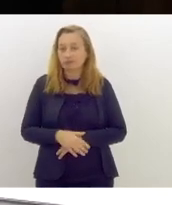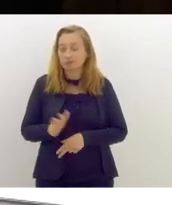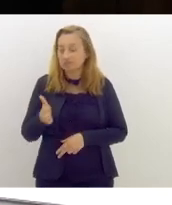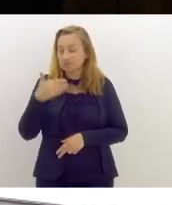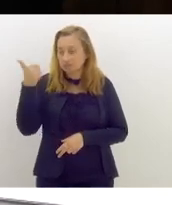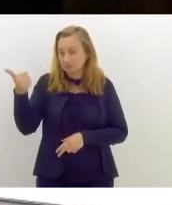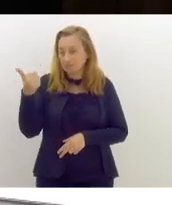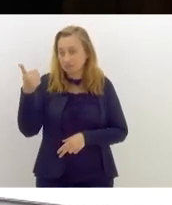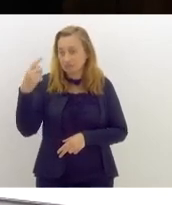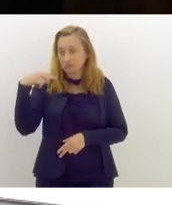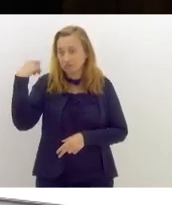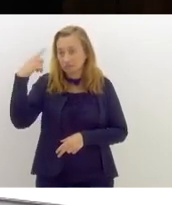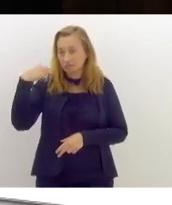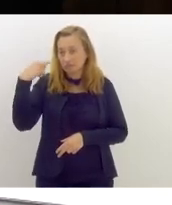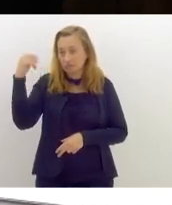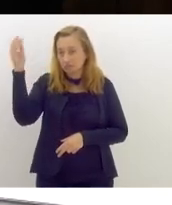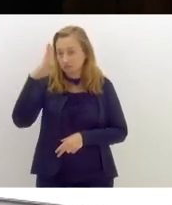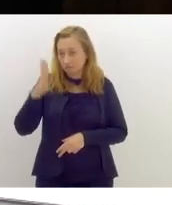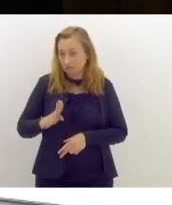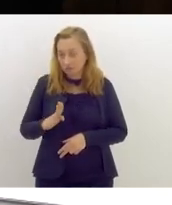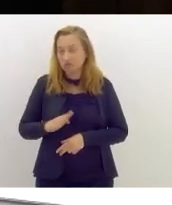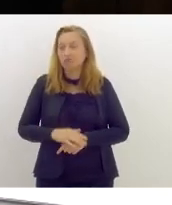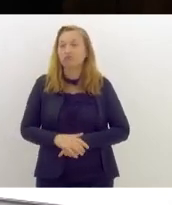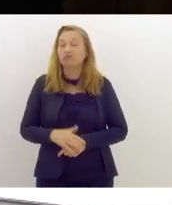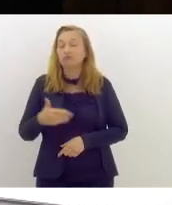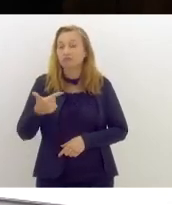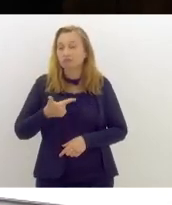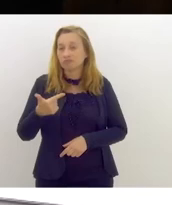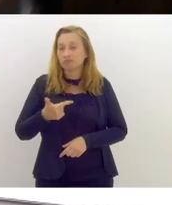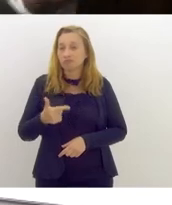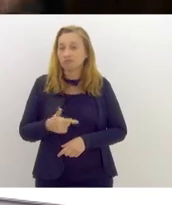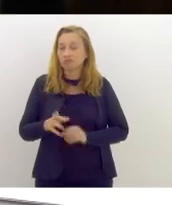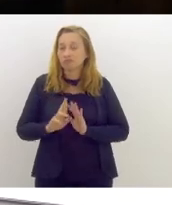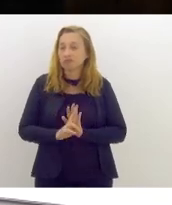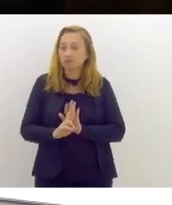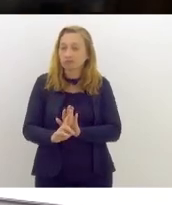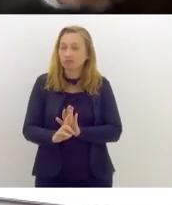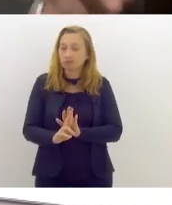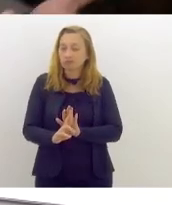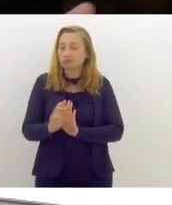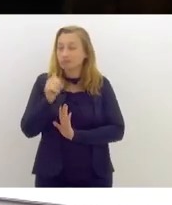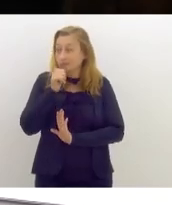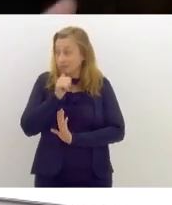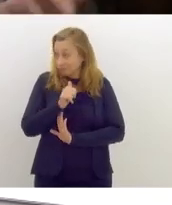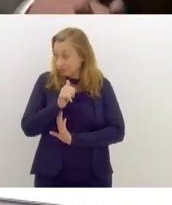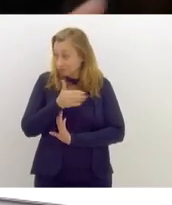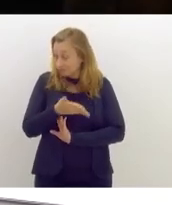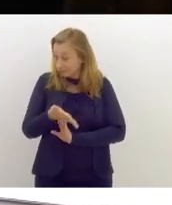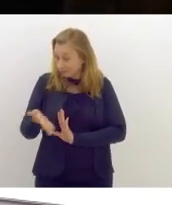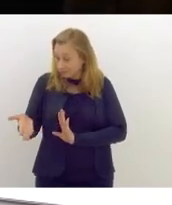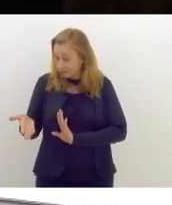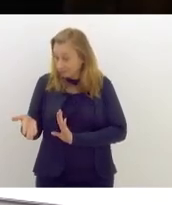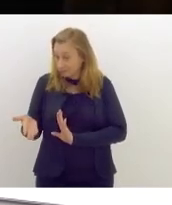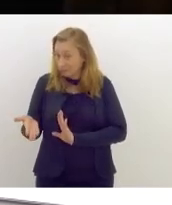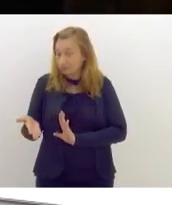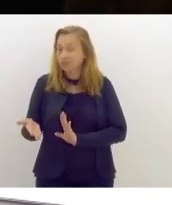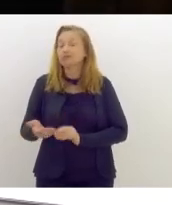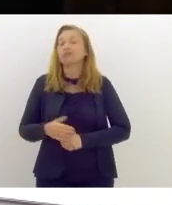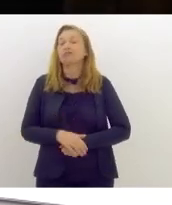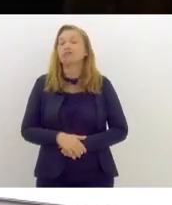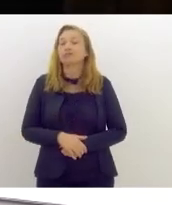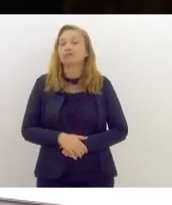umas melhores advogadas do Brasil segundo representar a as mulheres aqui entre os homenageados